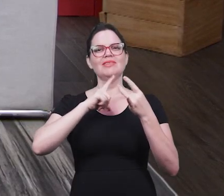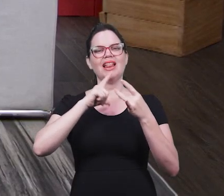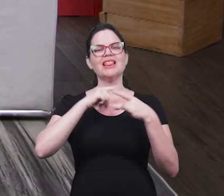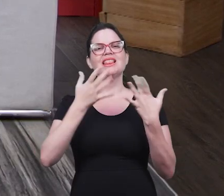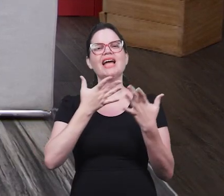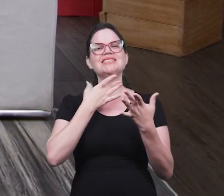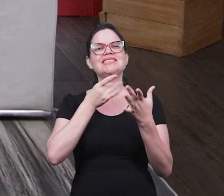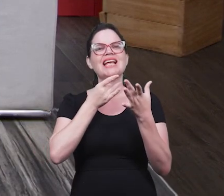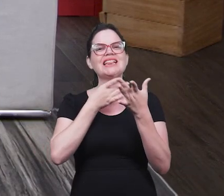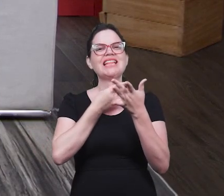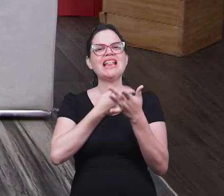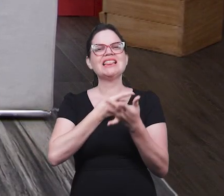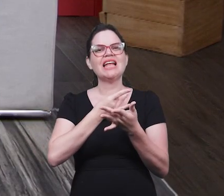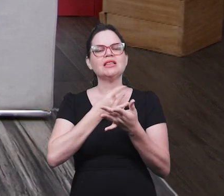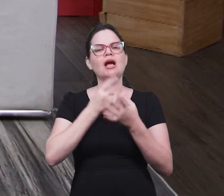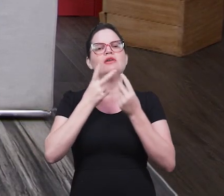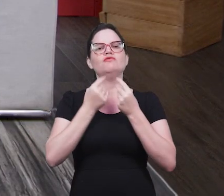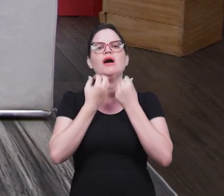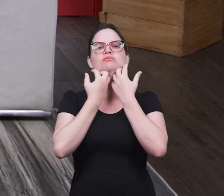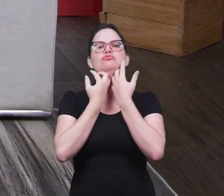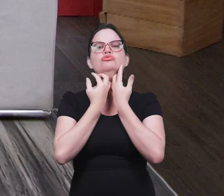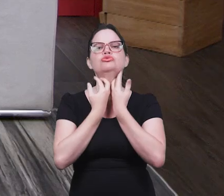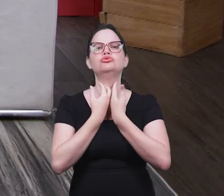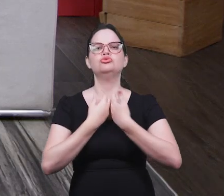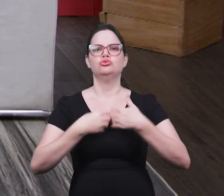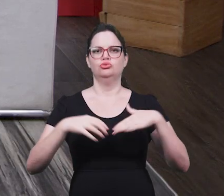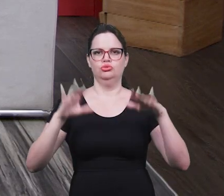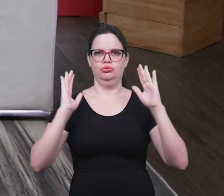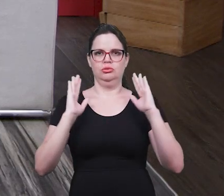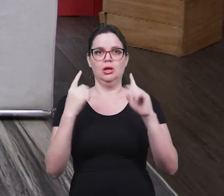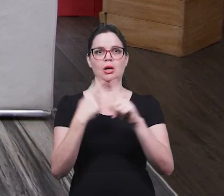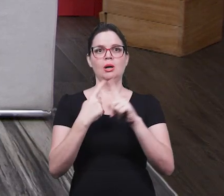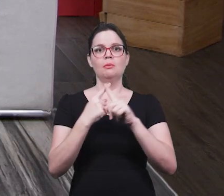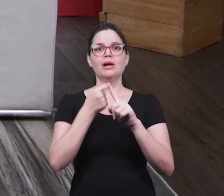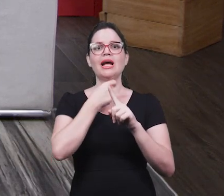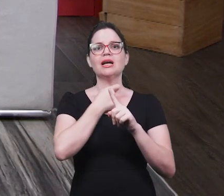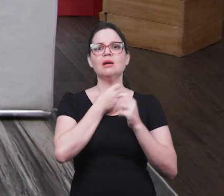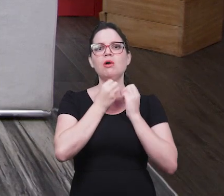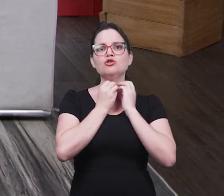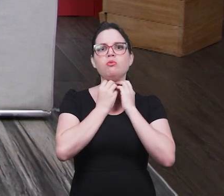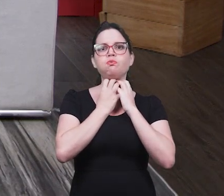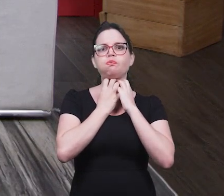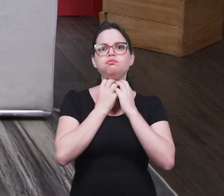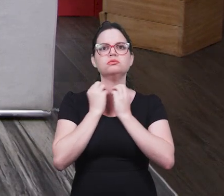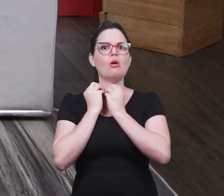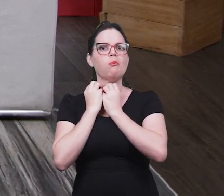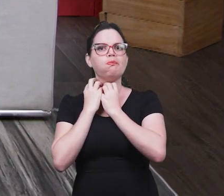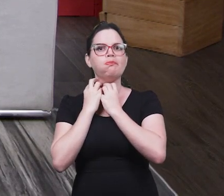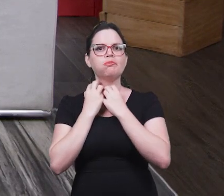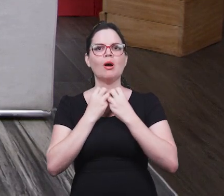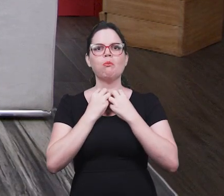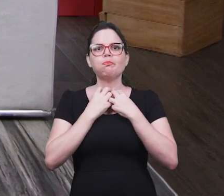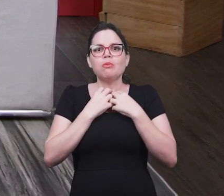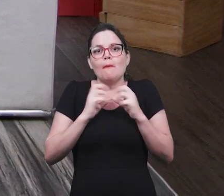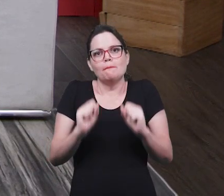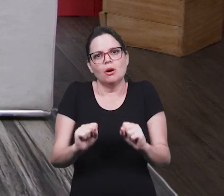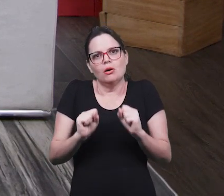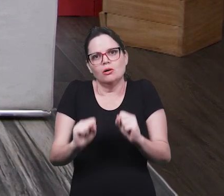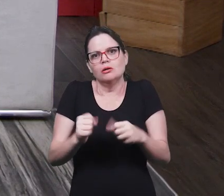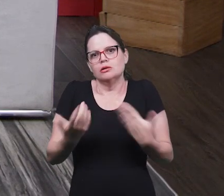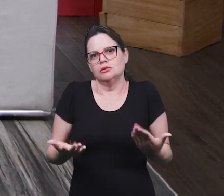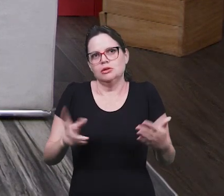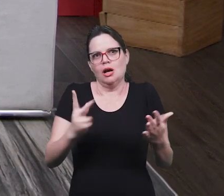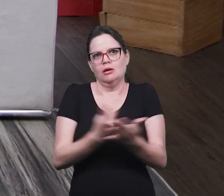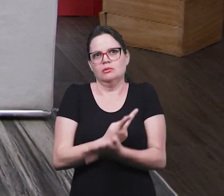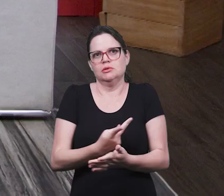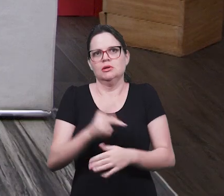prega vocal na faringite, nas afecções da via respiratória, ela também incha. Ela fica também com edema.